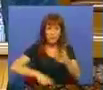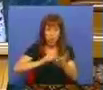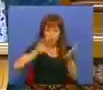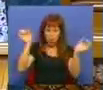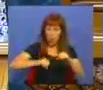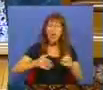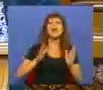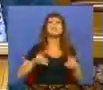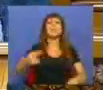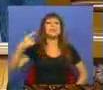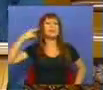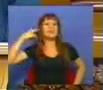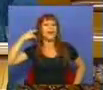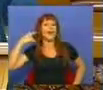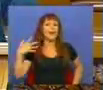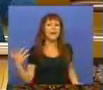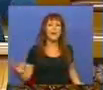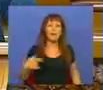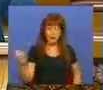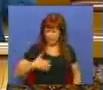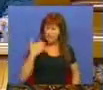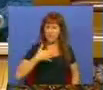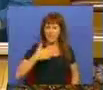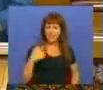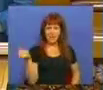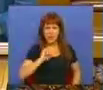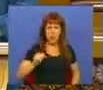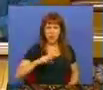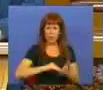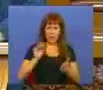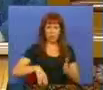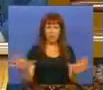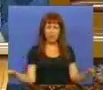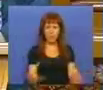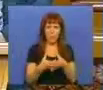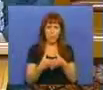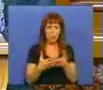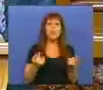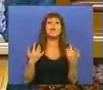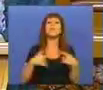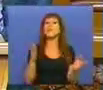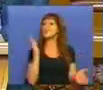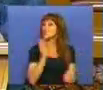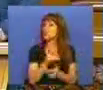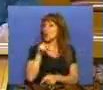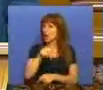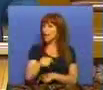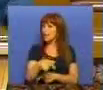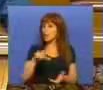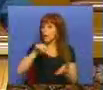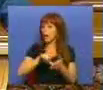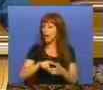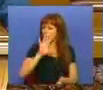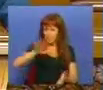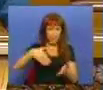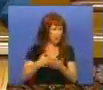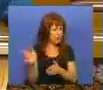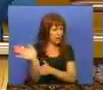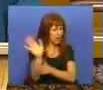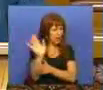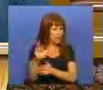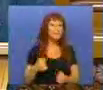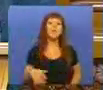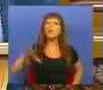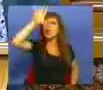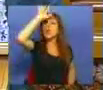Convenção, devem caducar. É a fúria contra a contratação coletiva. Mas não é só aqui que está o cerne desta proposta.